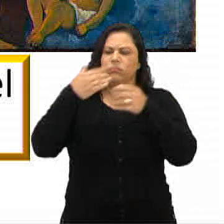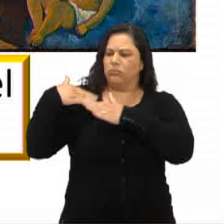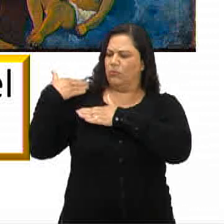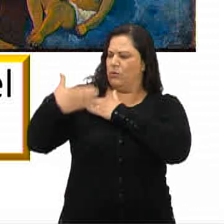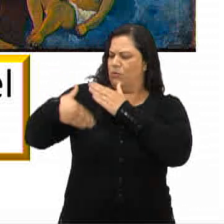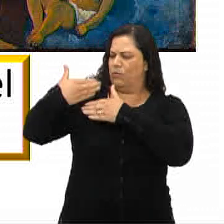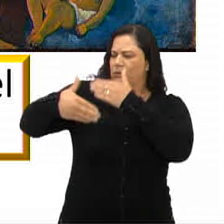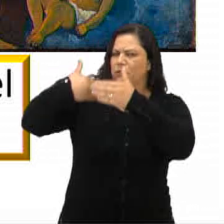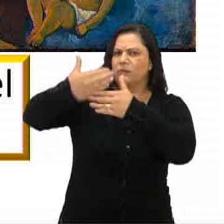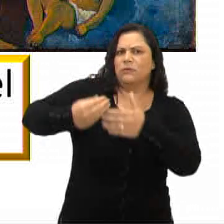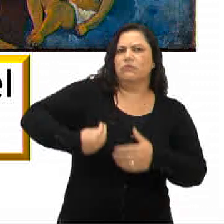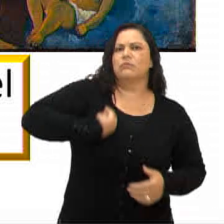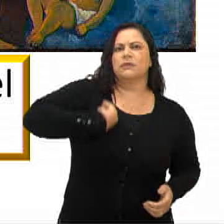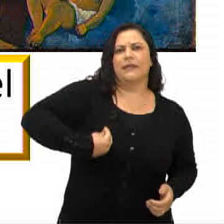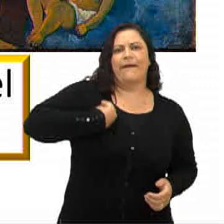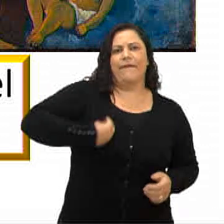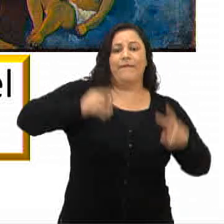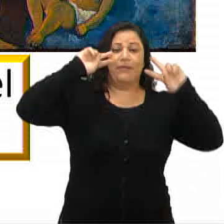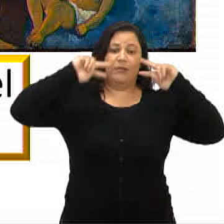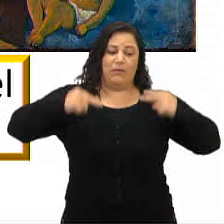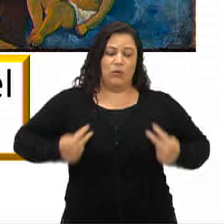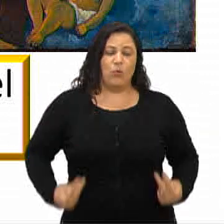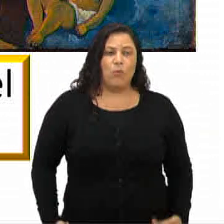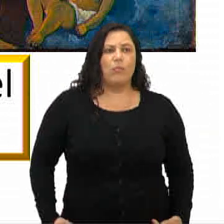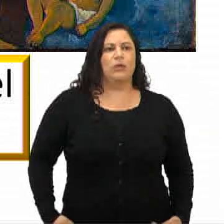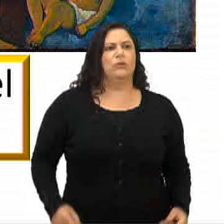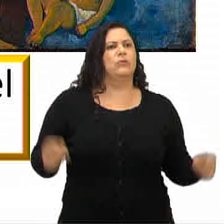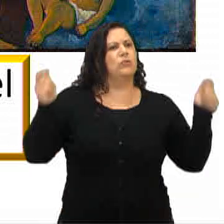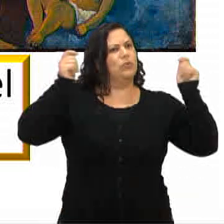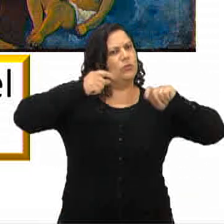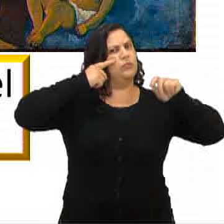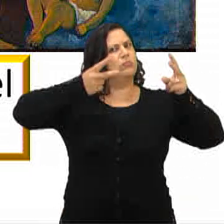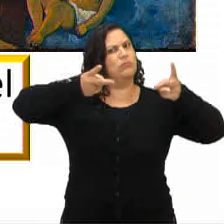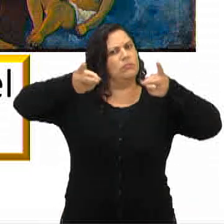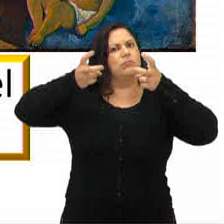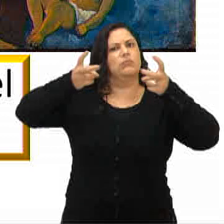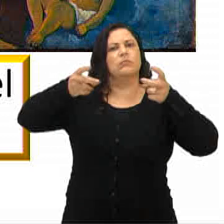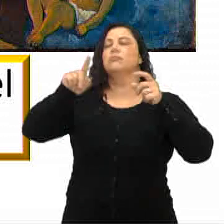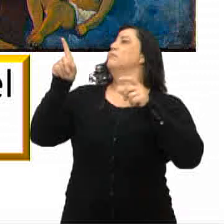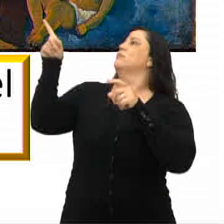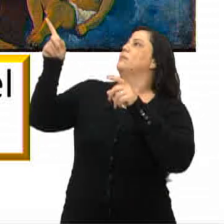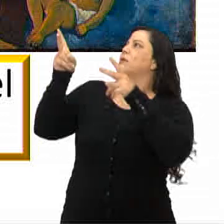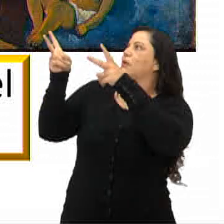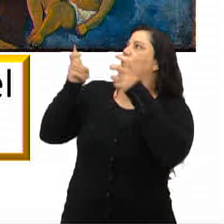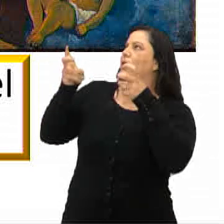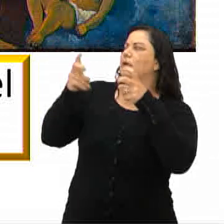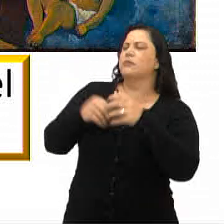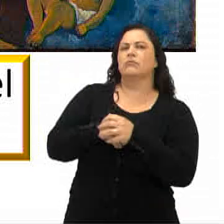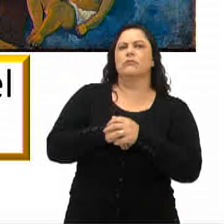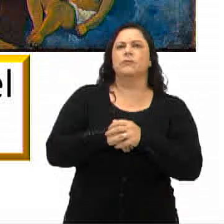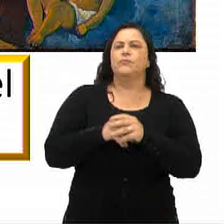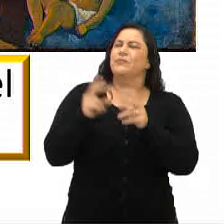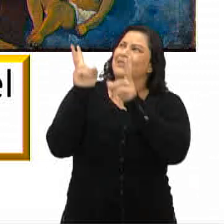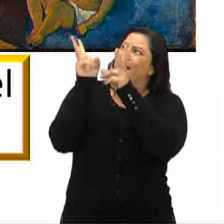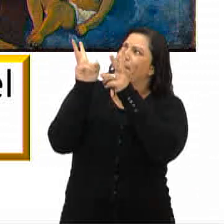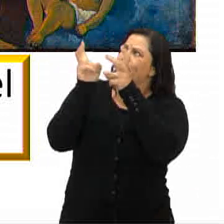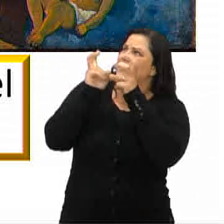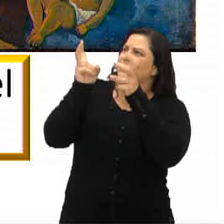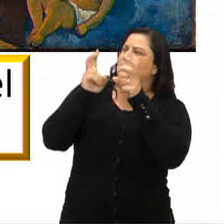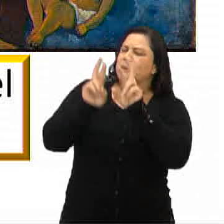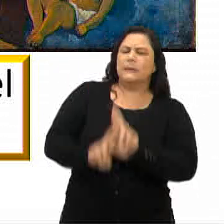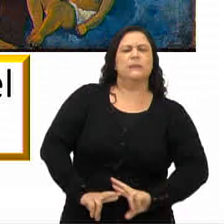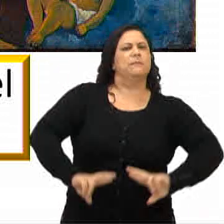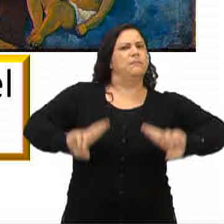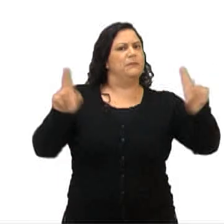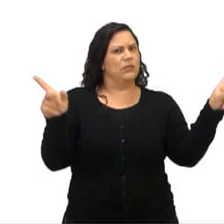E vejam aqui que já tem, a obra dele tem um contorno bem nítido, né? Então ela tem uma leitura muito diferenciada do que a gente via